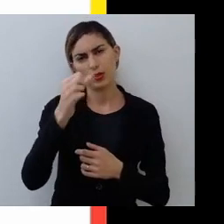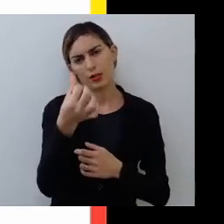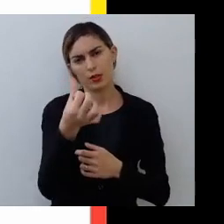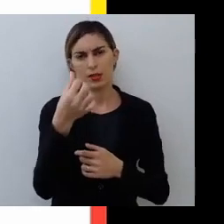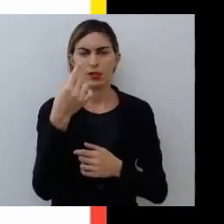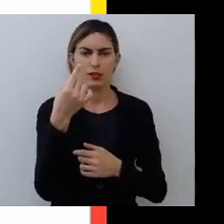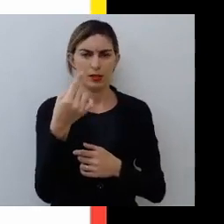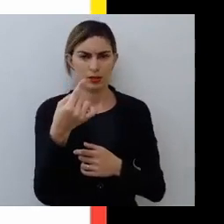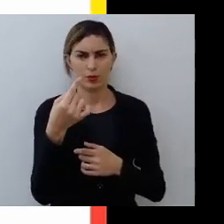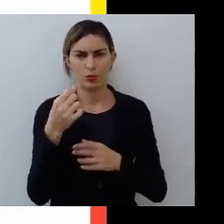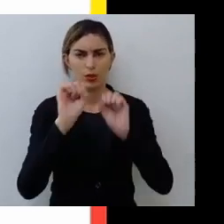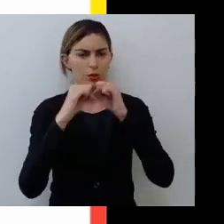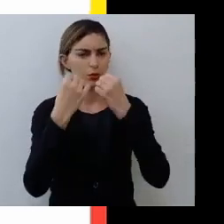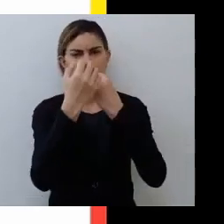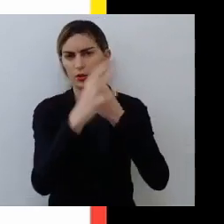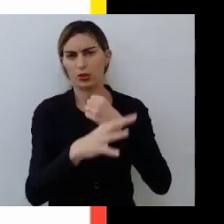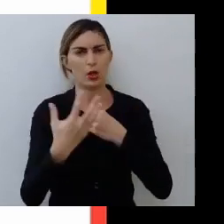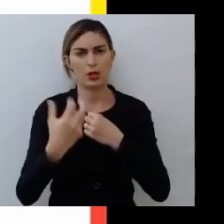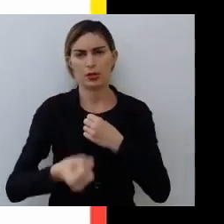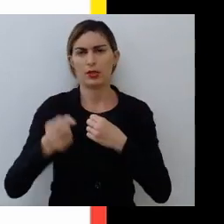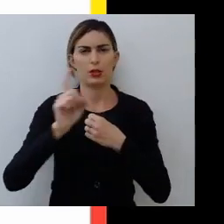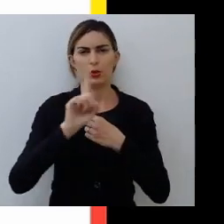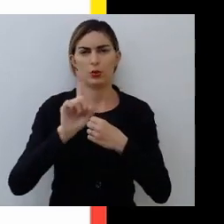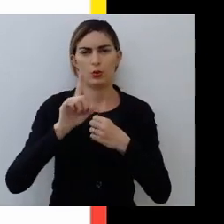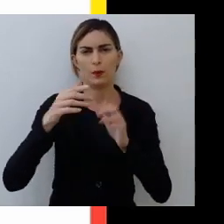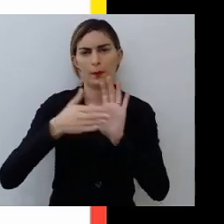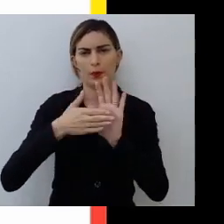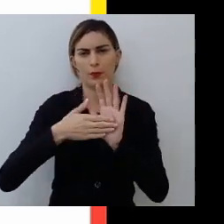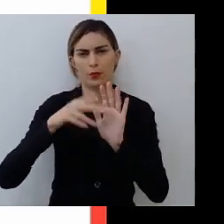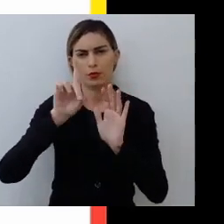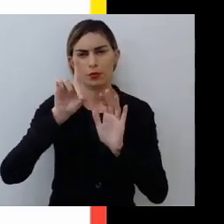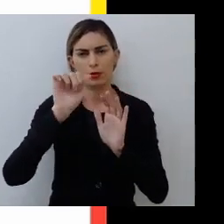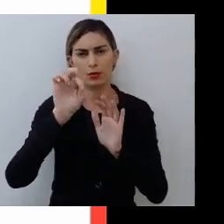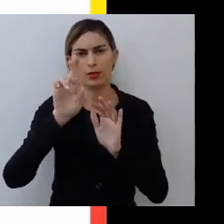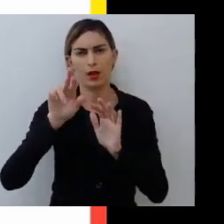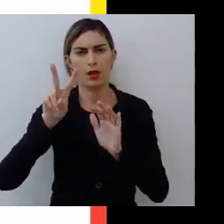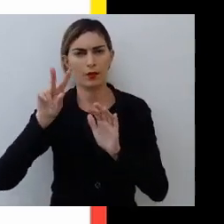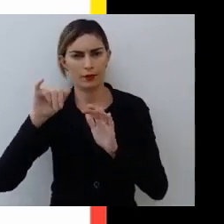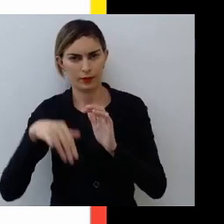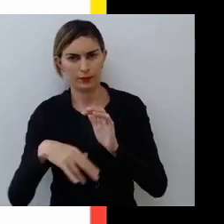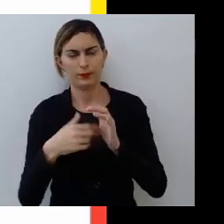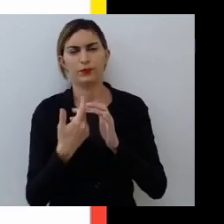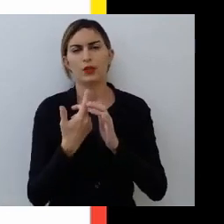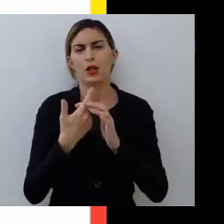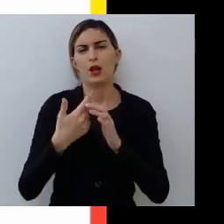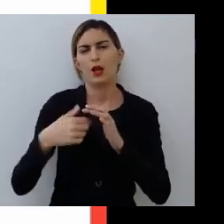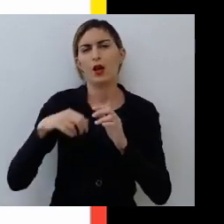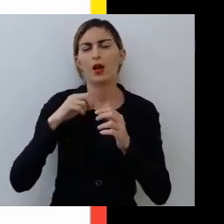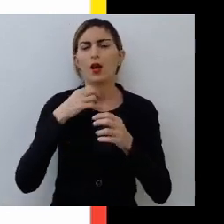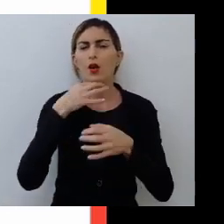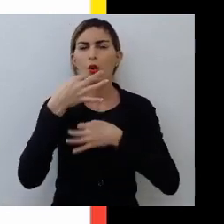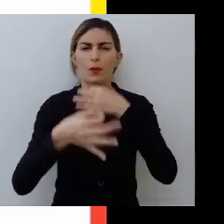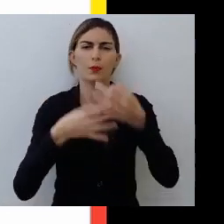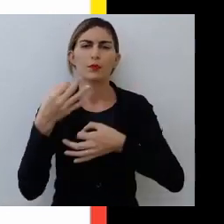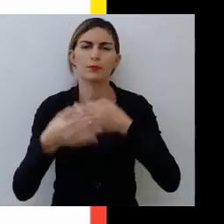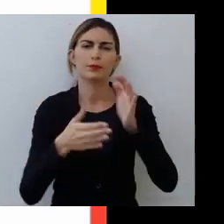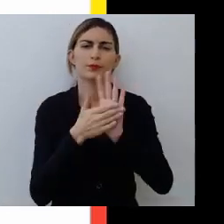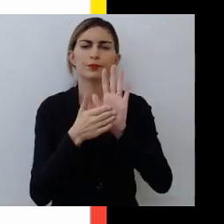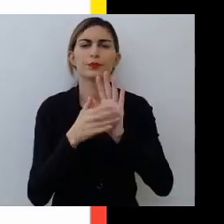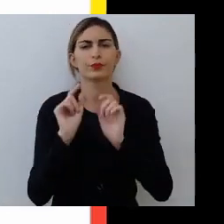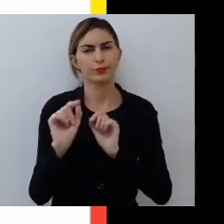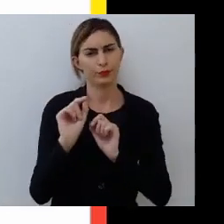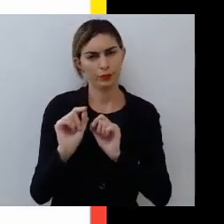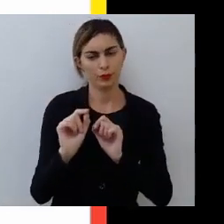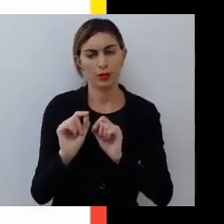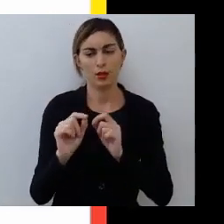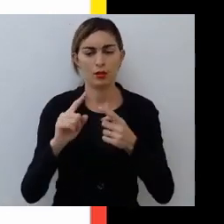a sociedade não aceitou a proposta de Darwin. A proposta a qual sugeria que? Dois pontos.